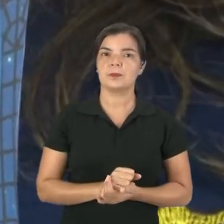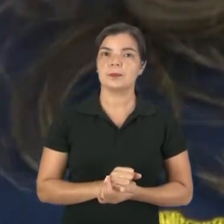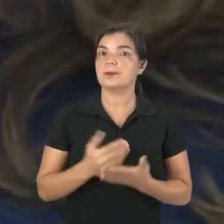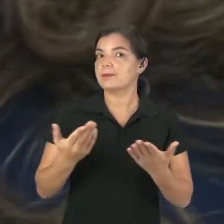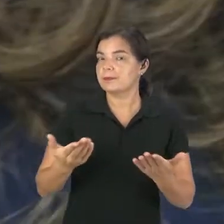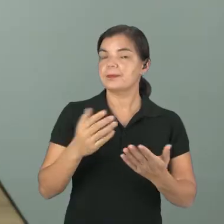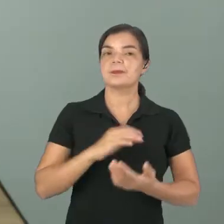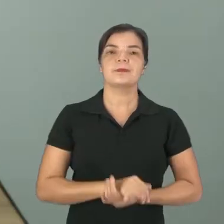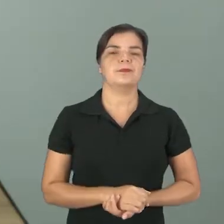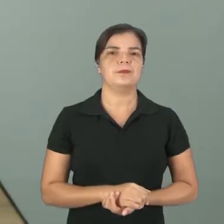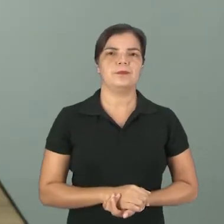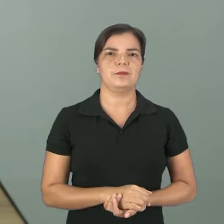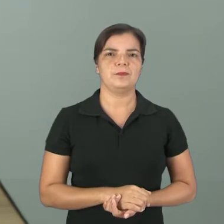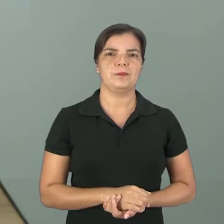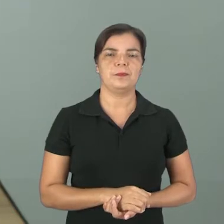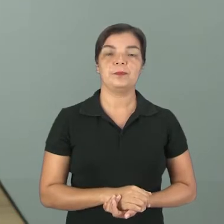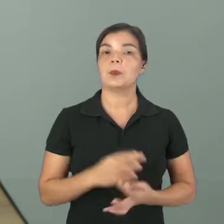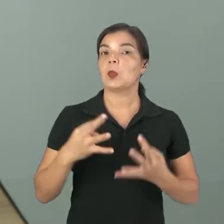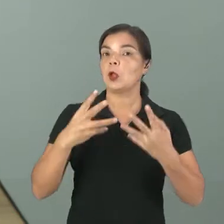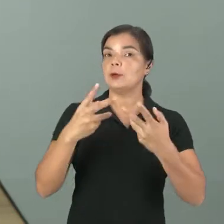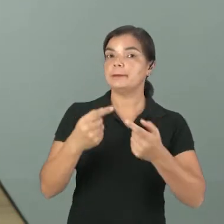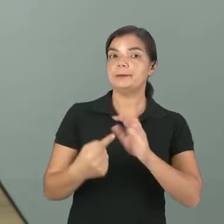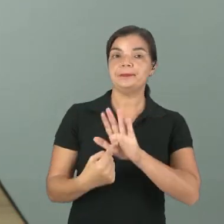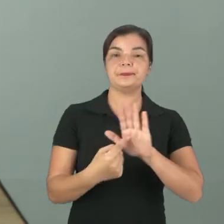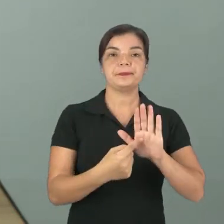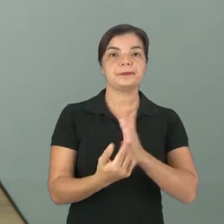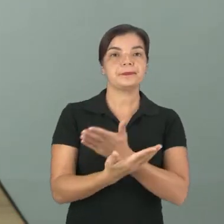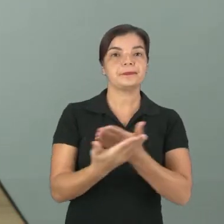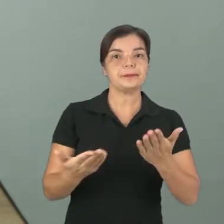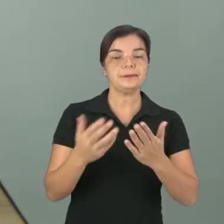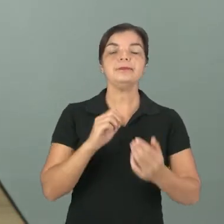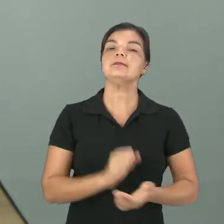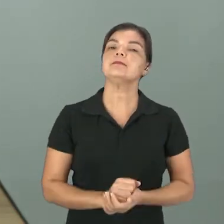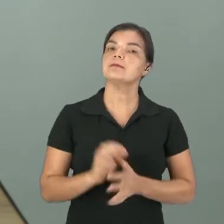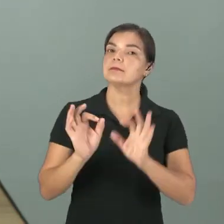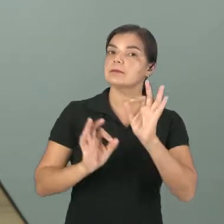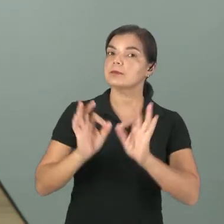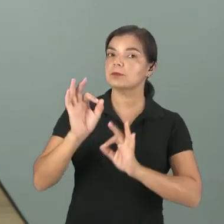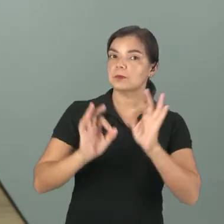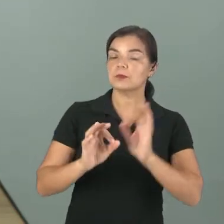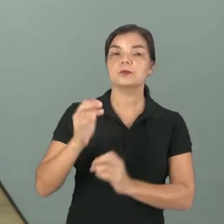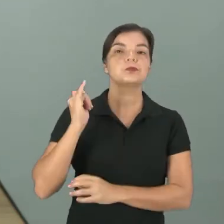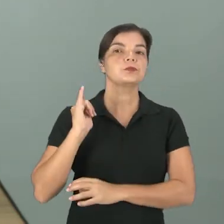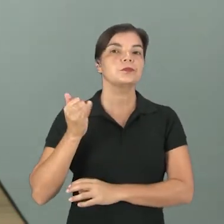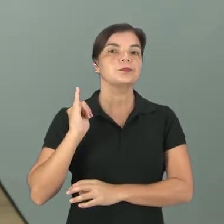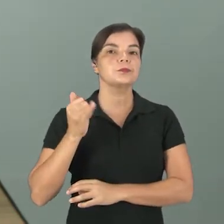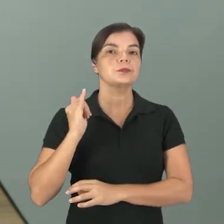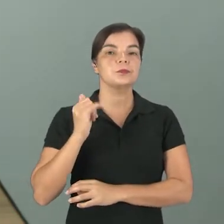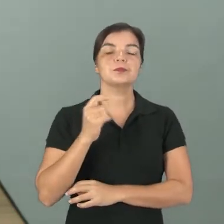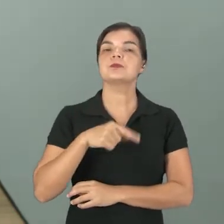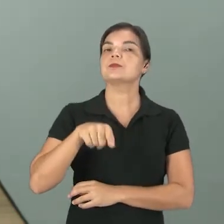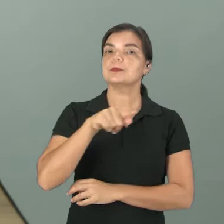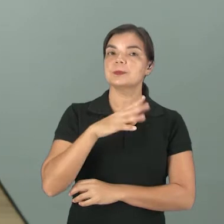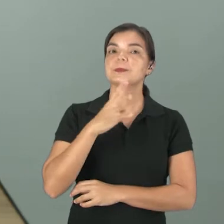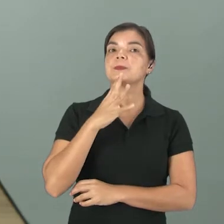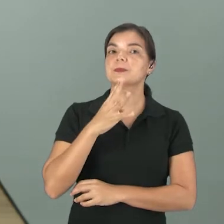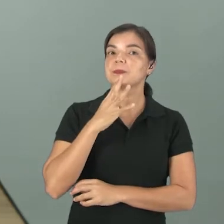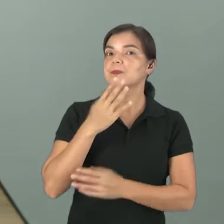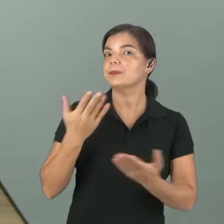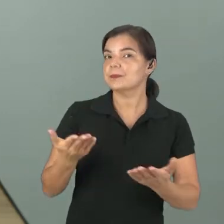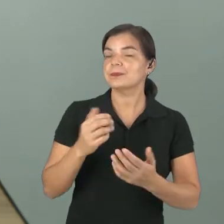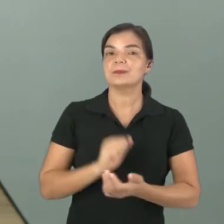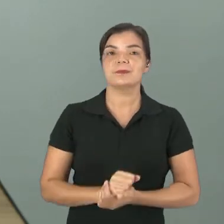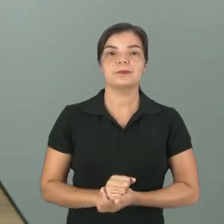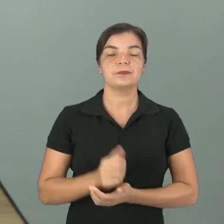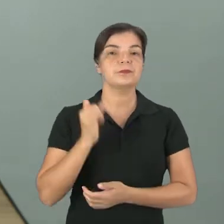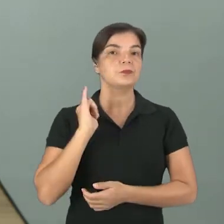personagem? Bom, todos esses personagens que eu mostrei para vocês fazem parte de contos muito conhecidos, não é mesmo?